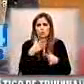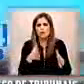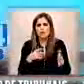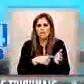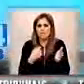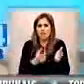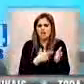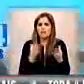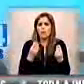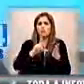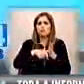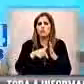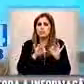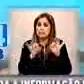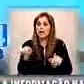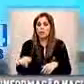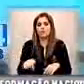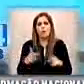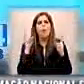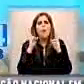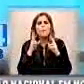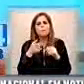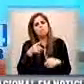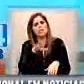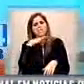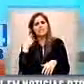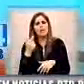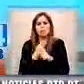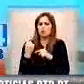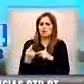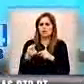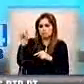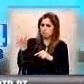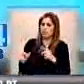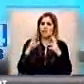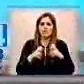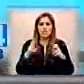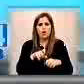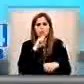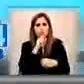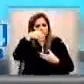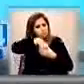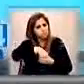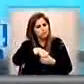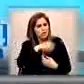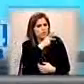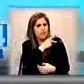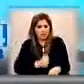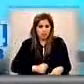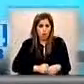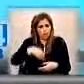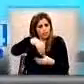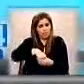destes. Sem há também dúvida. Uma coisa curiosa, é uma investigadora que poderia estar num laboratório, na sua universidade, na Católica neste caso, e